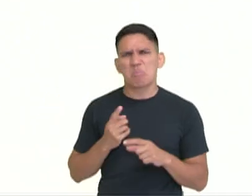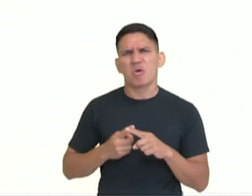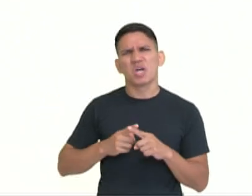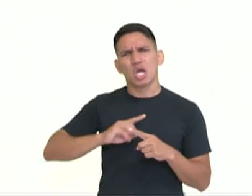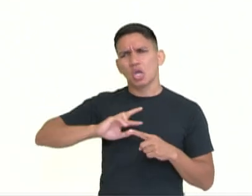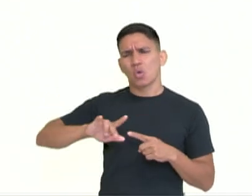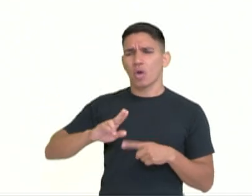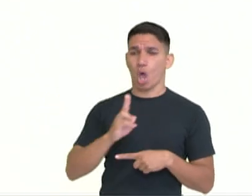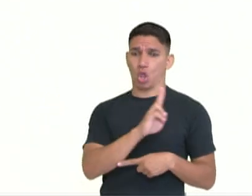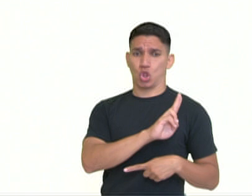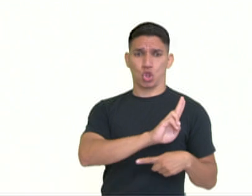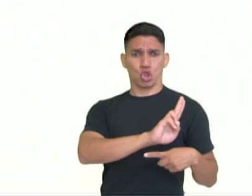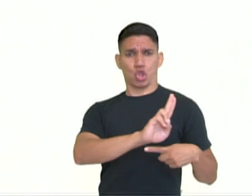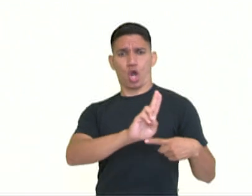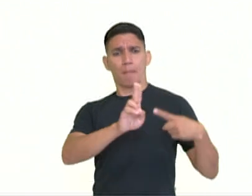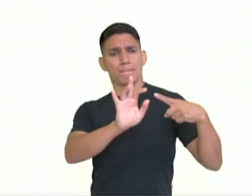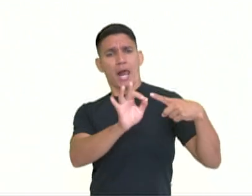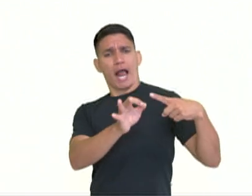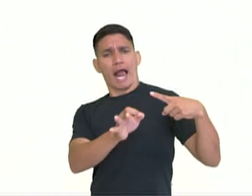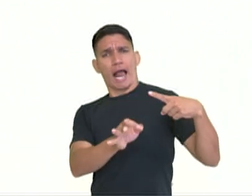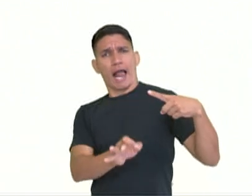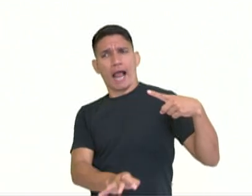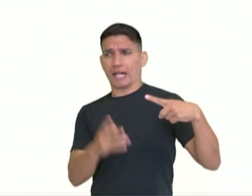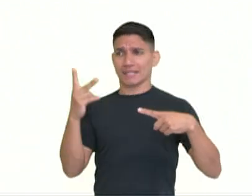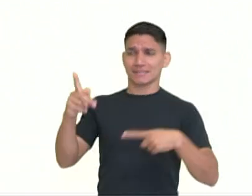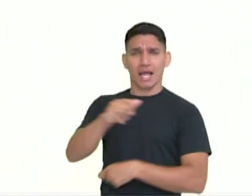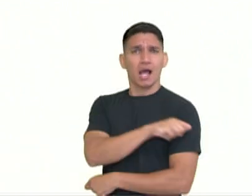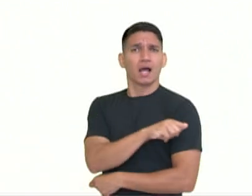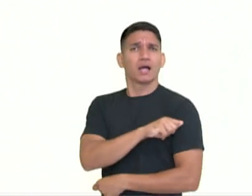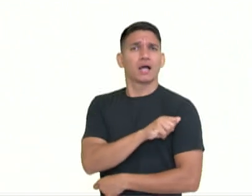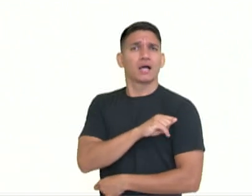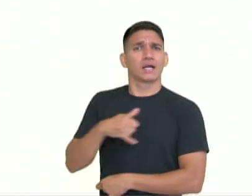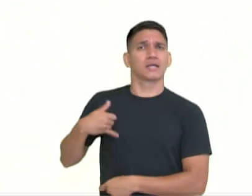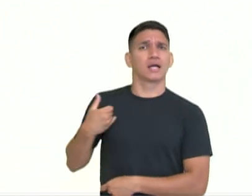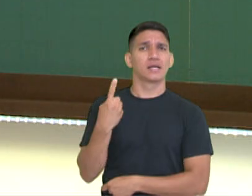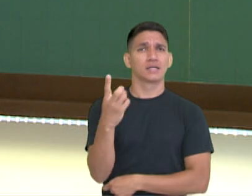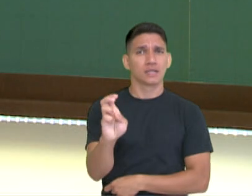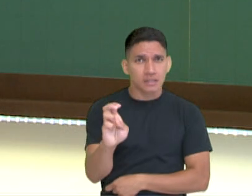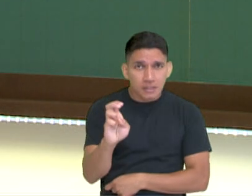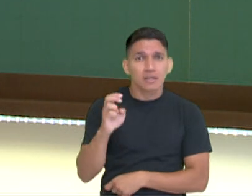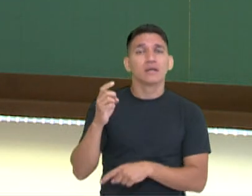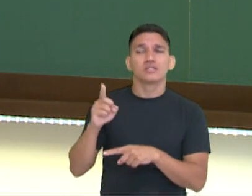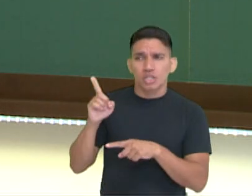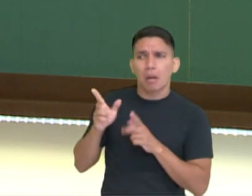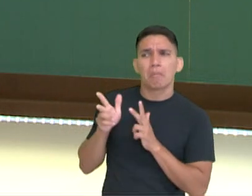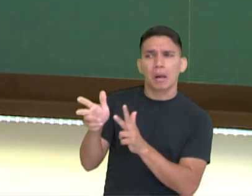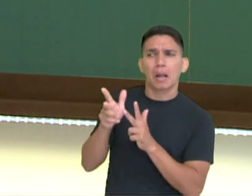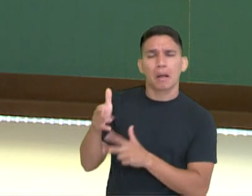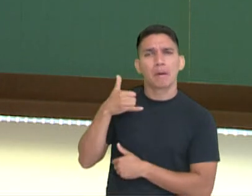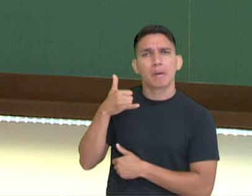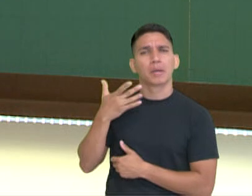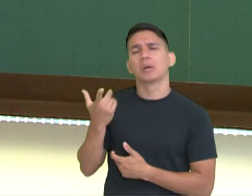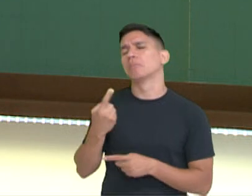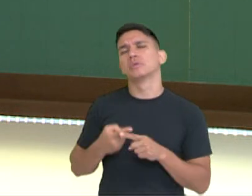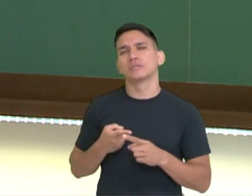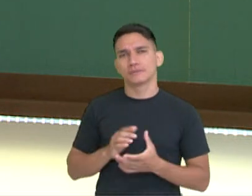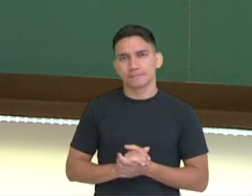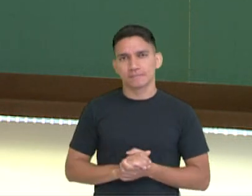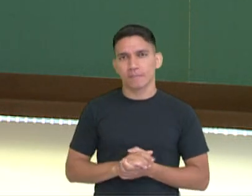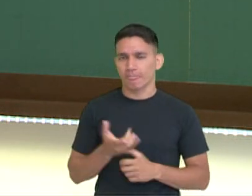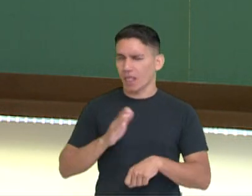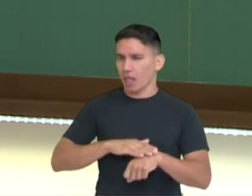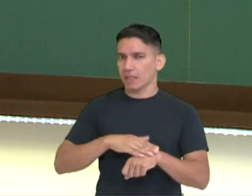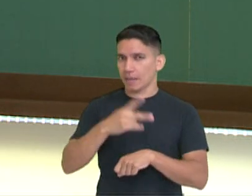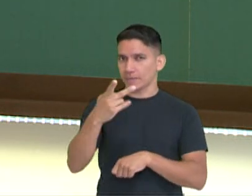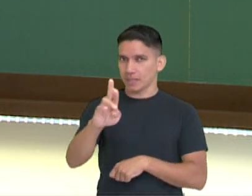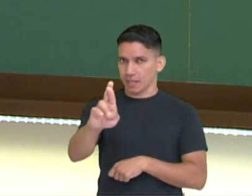colocaram o nome completo dessa estudante de 15 anos que foi entrevistada por telefone? Vou dar um